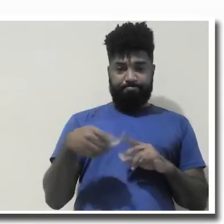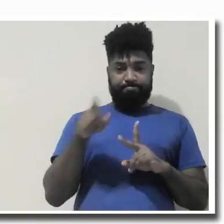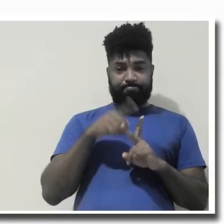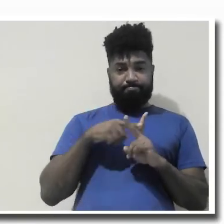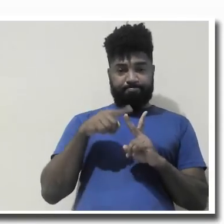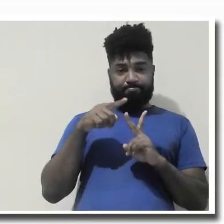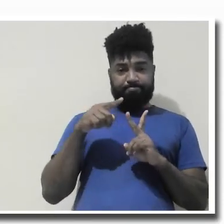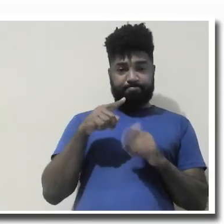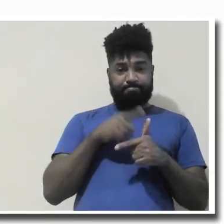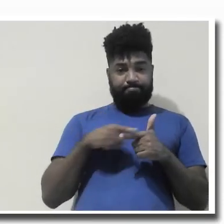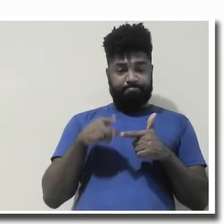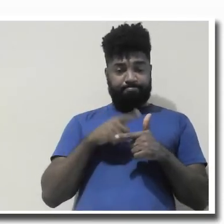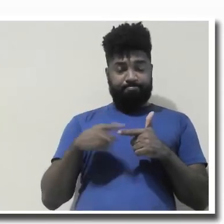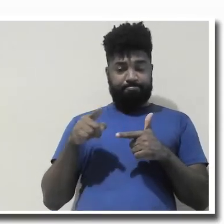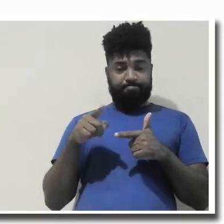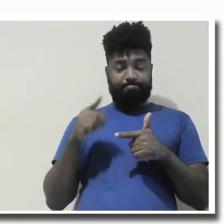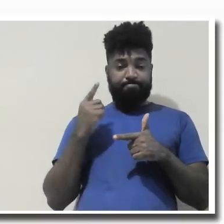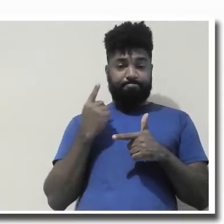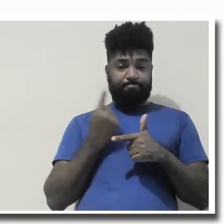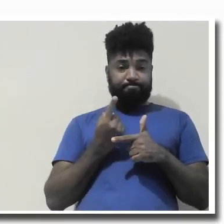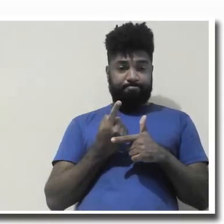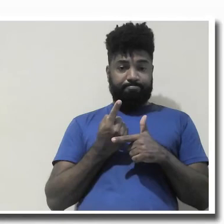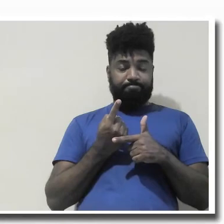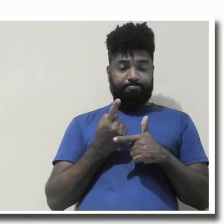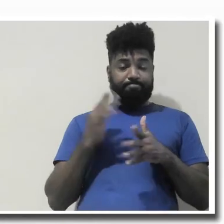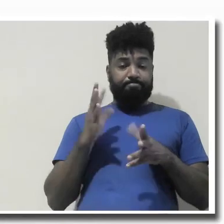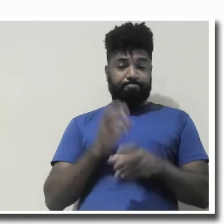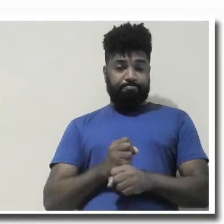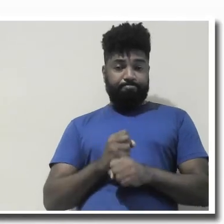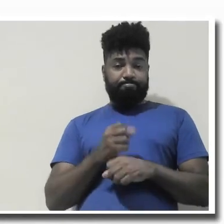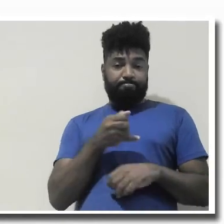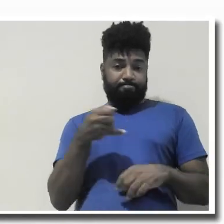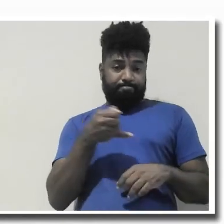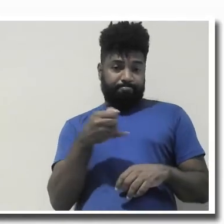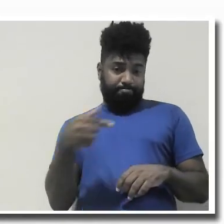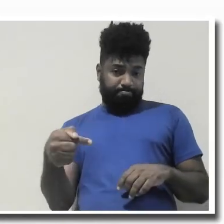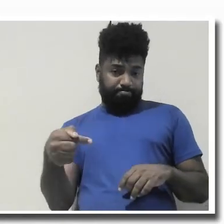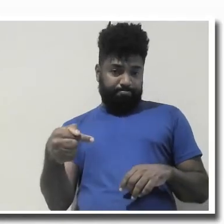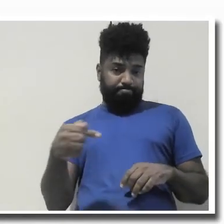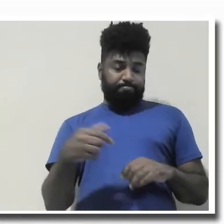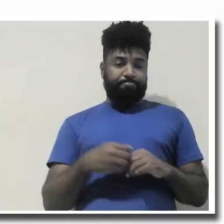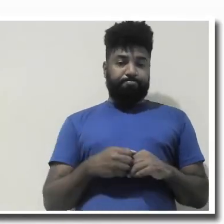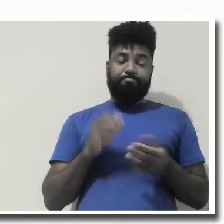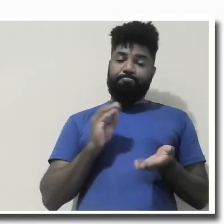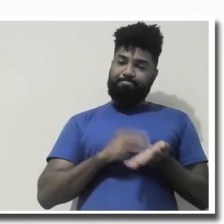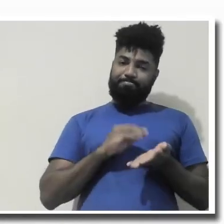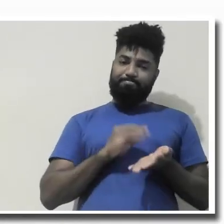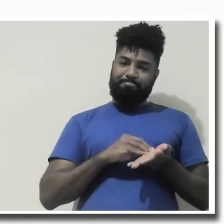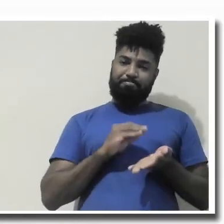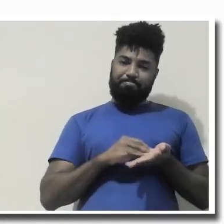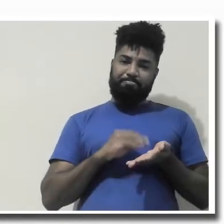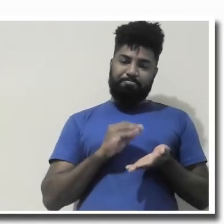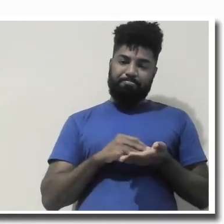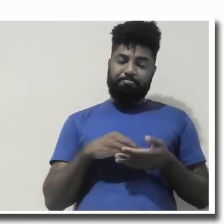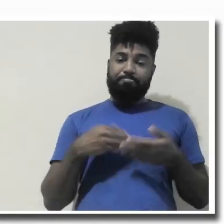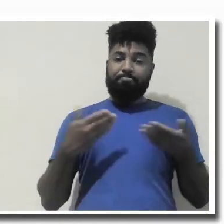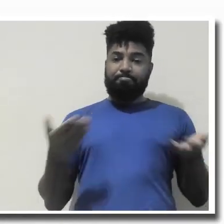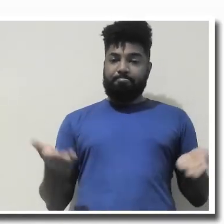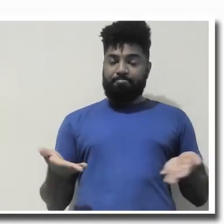por 1. E o menos 7 estava faltando.